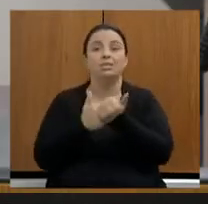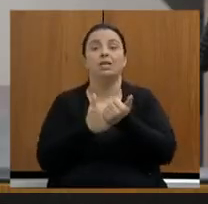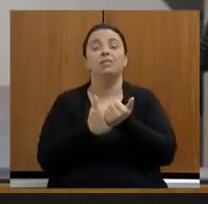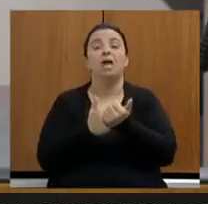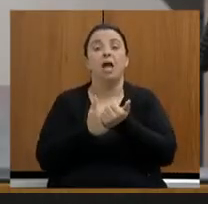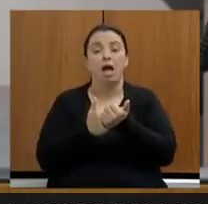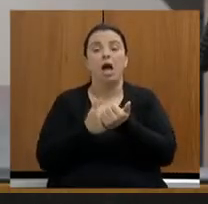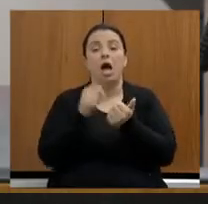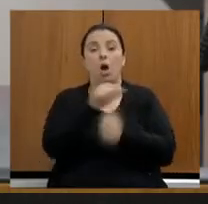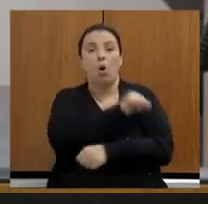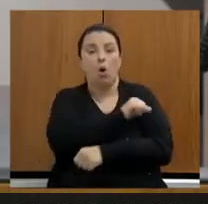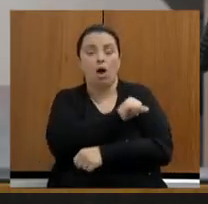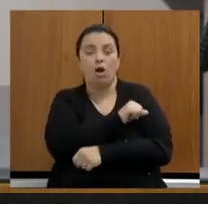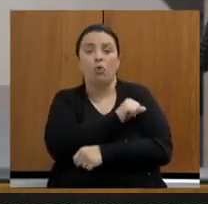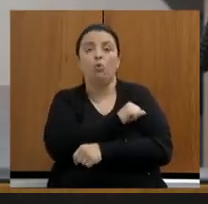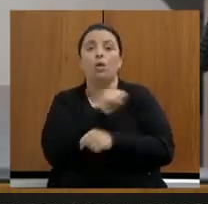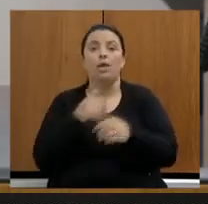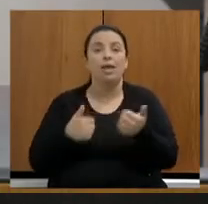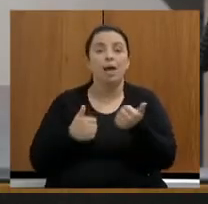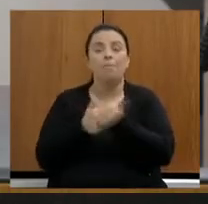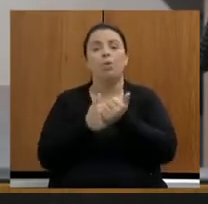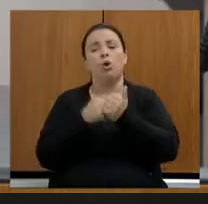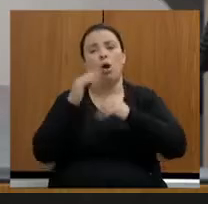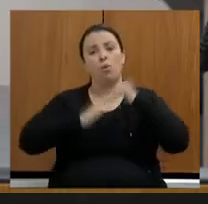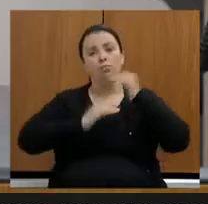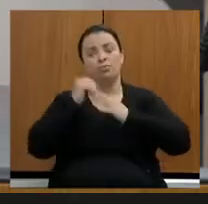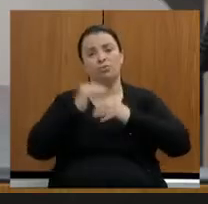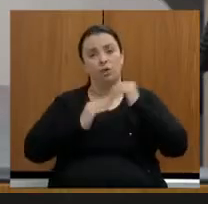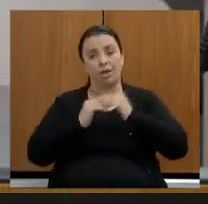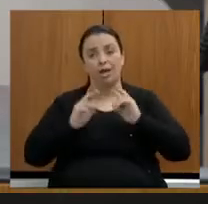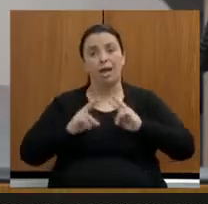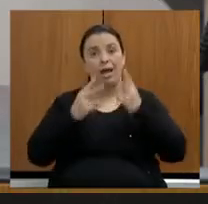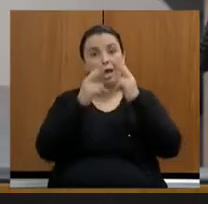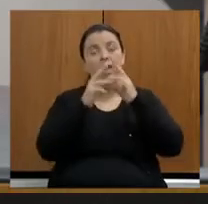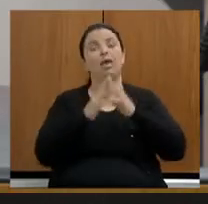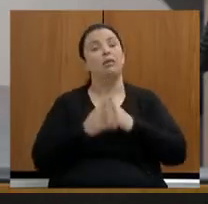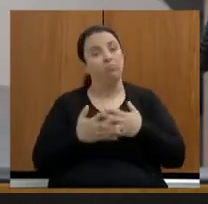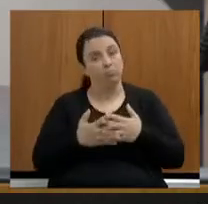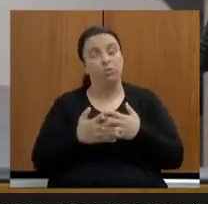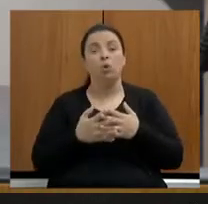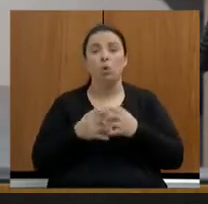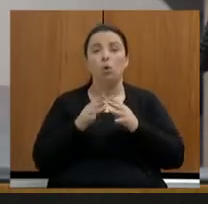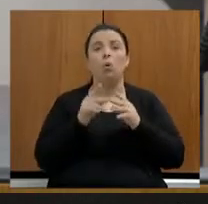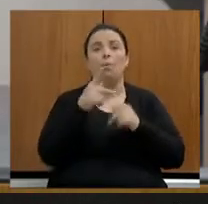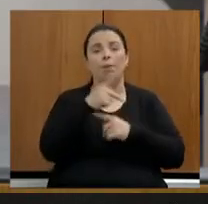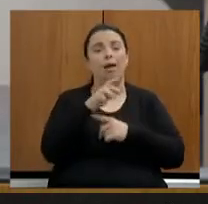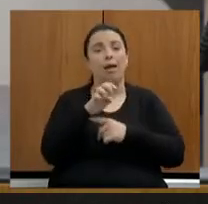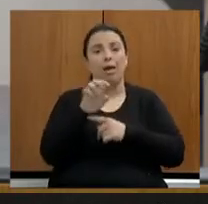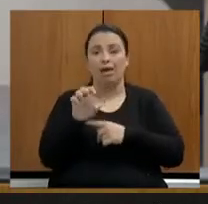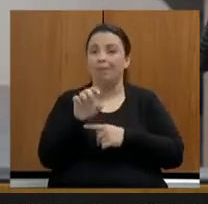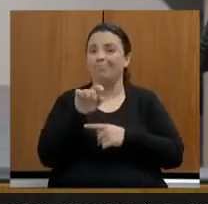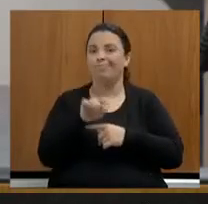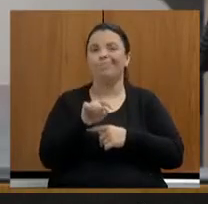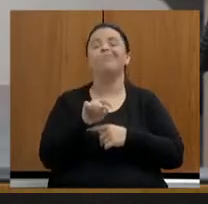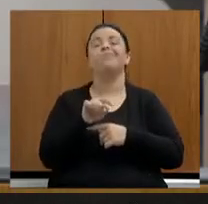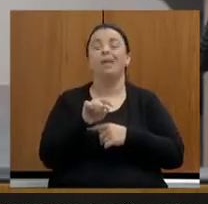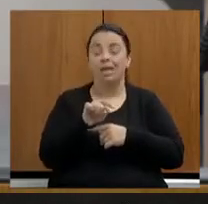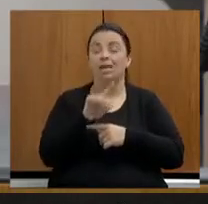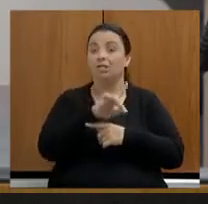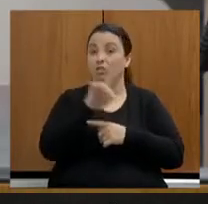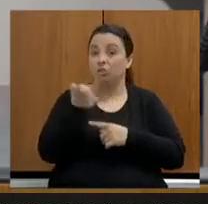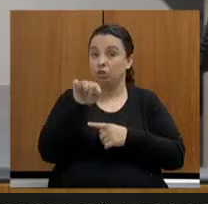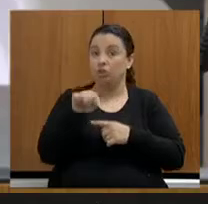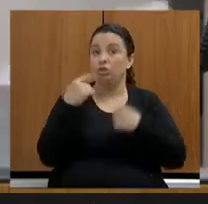política contra evasão é defendida em monitoramento do plano Estadual de Educação Esse foi um dia dedicado ao ensino superior